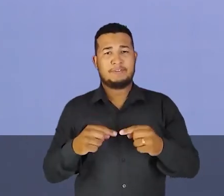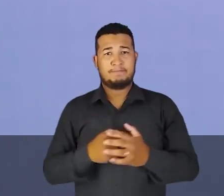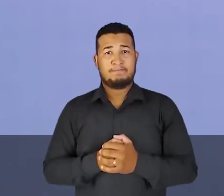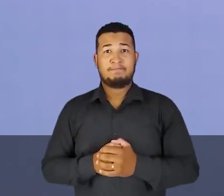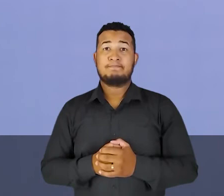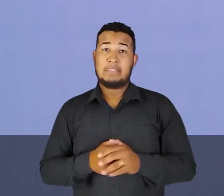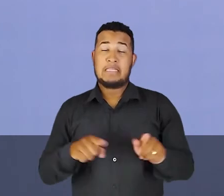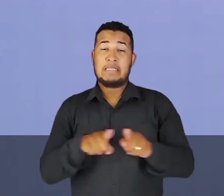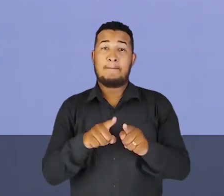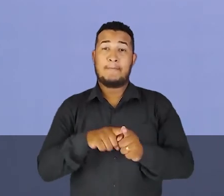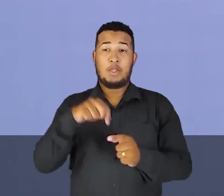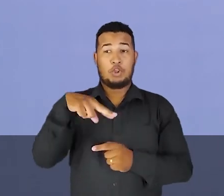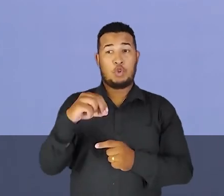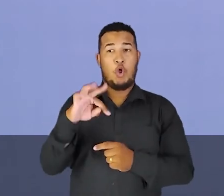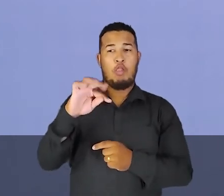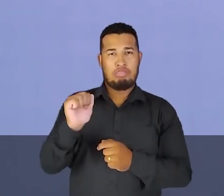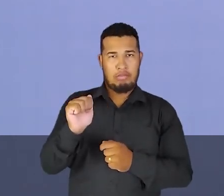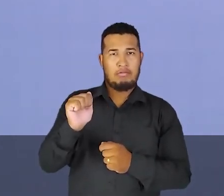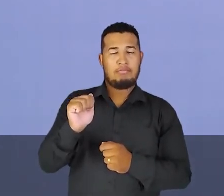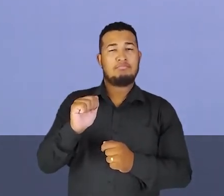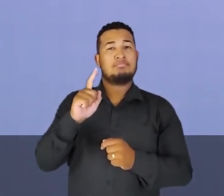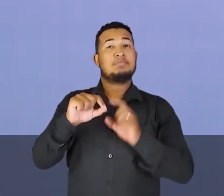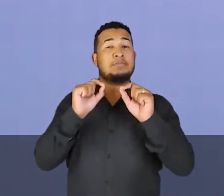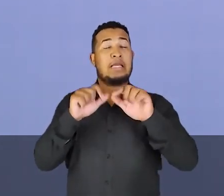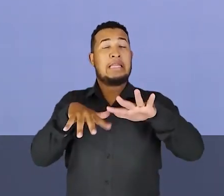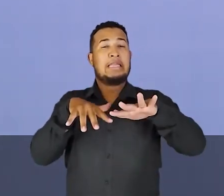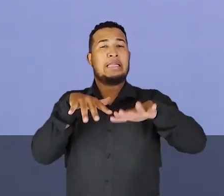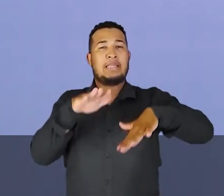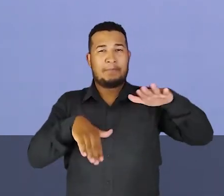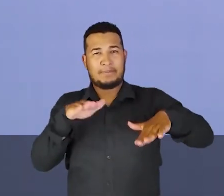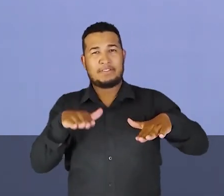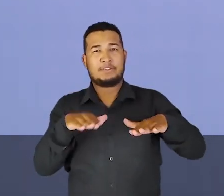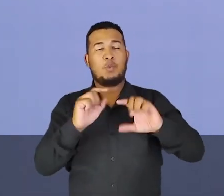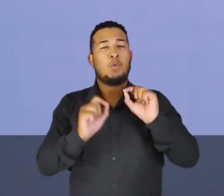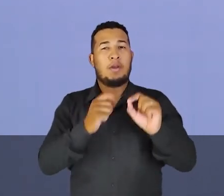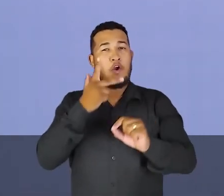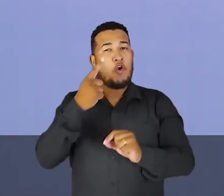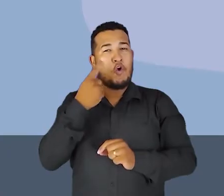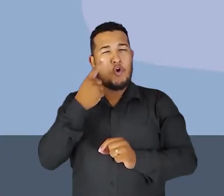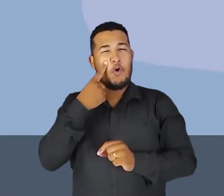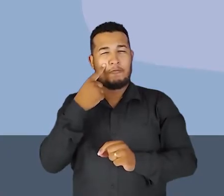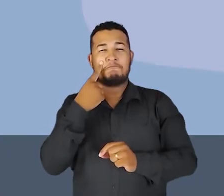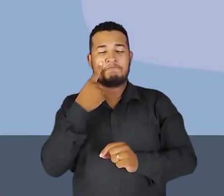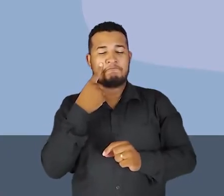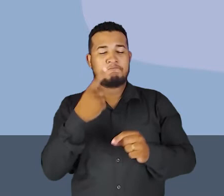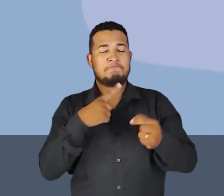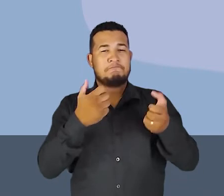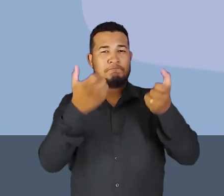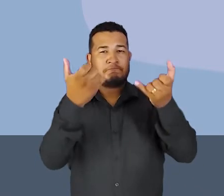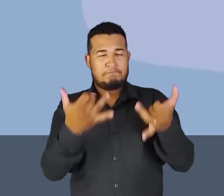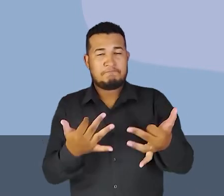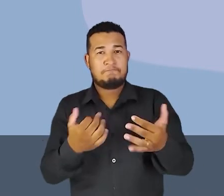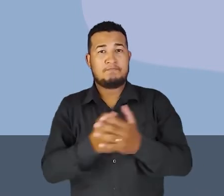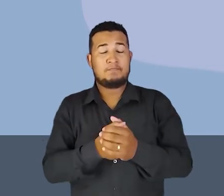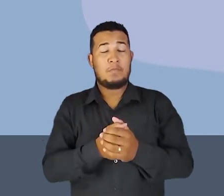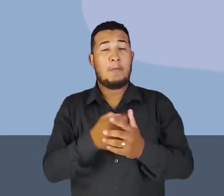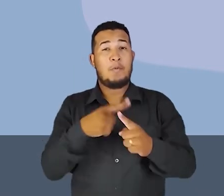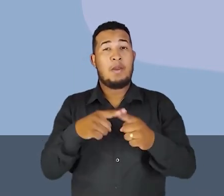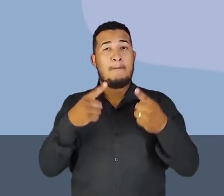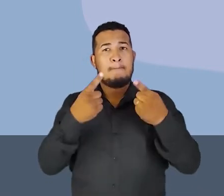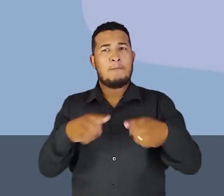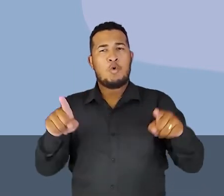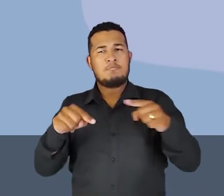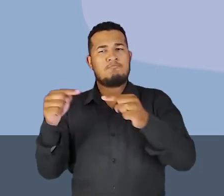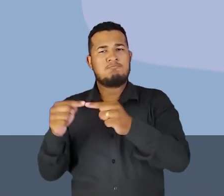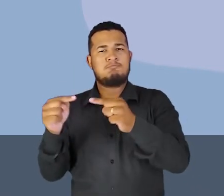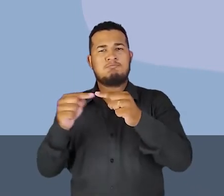E as notas musicais, elas são, vamos acompanhar um pouquinho aqui, né? As notas musicais,